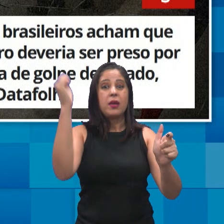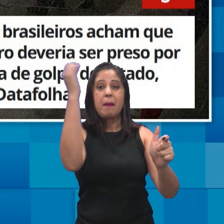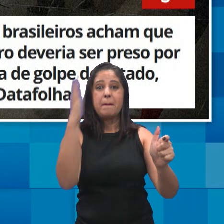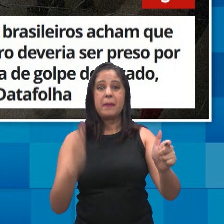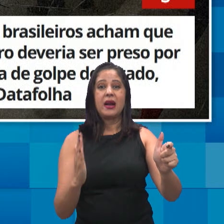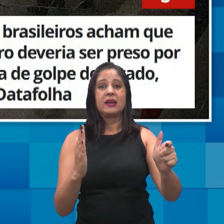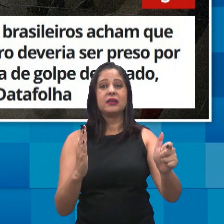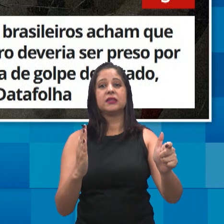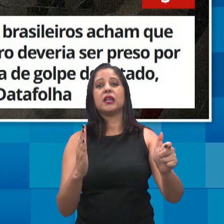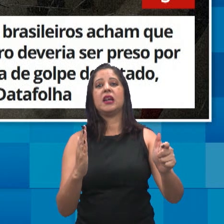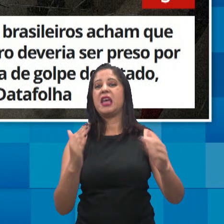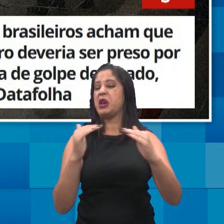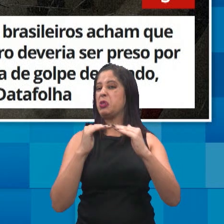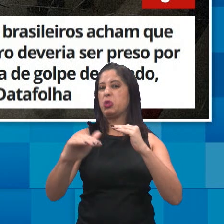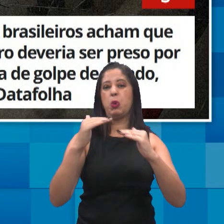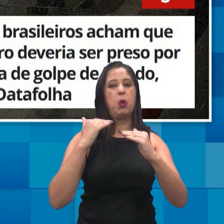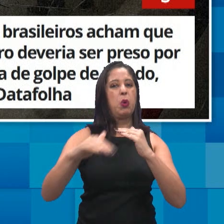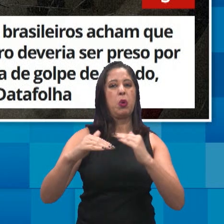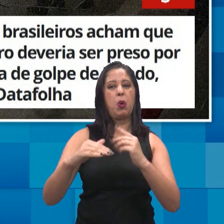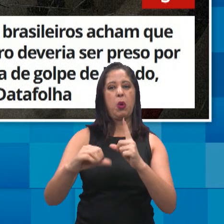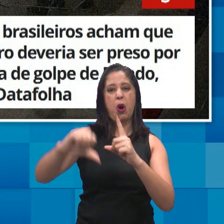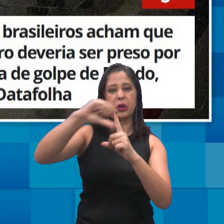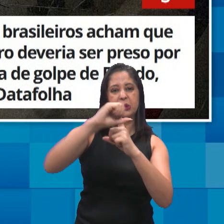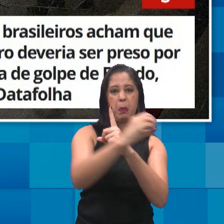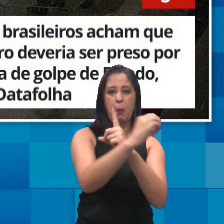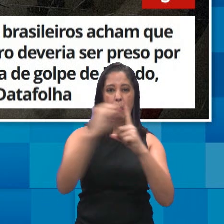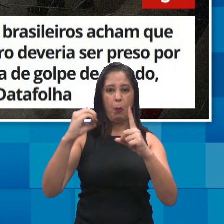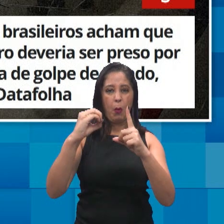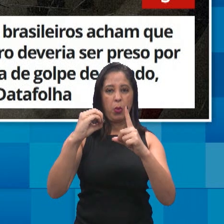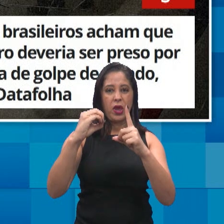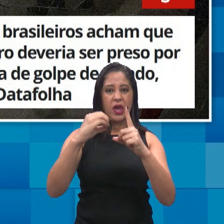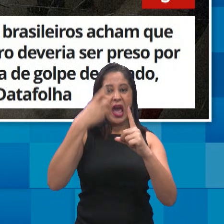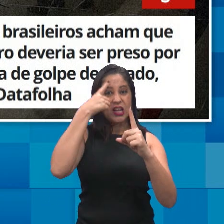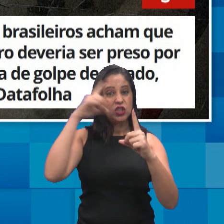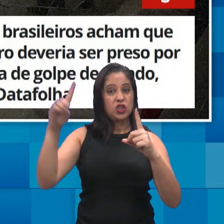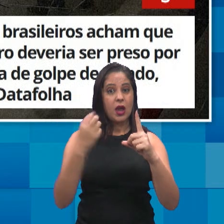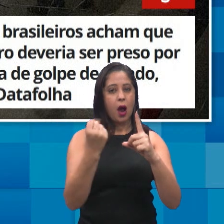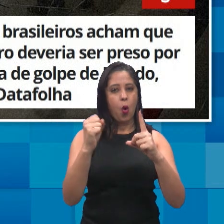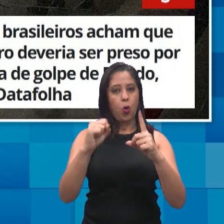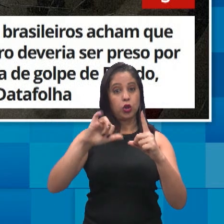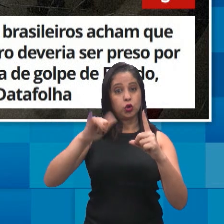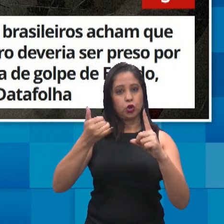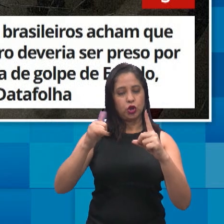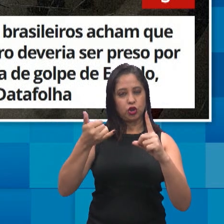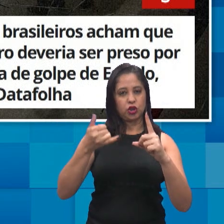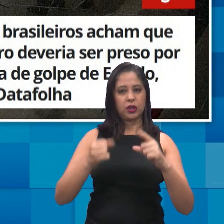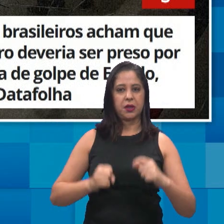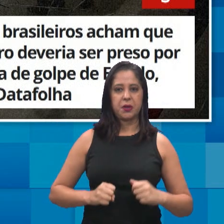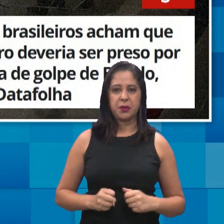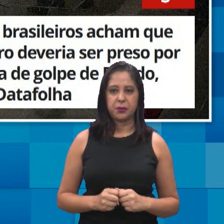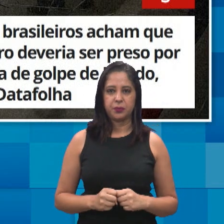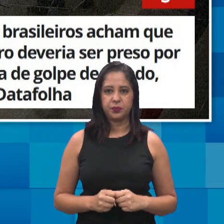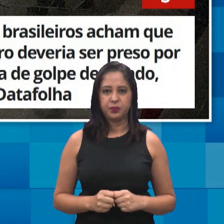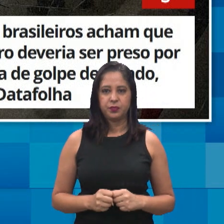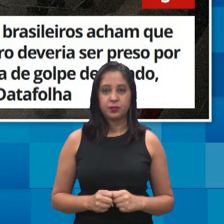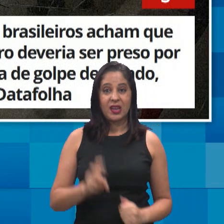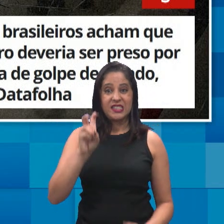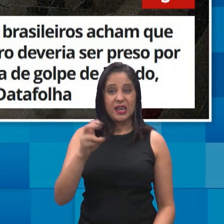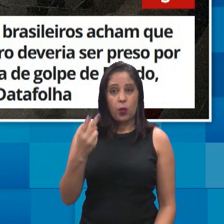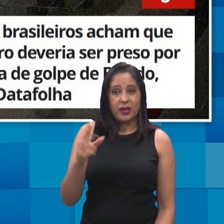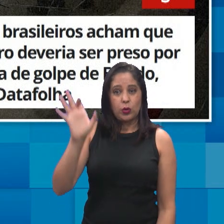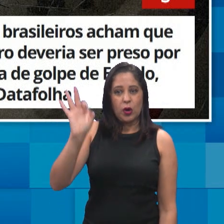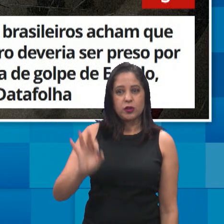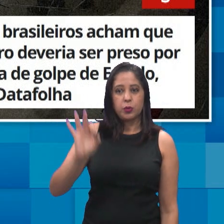é contra a anistia para o golpista do dia 8 de janeiro, mostra Quest.